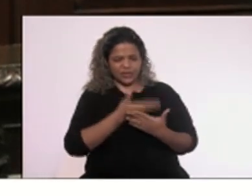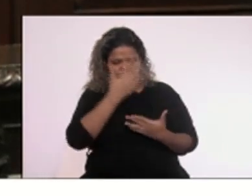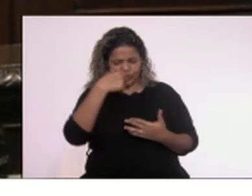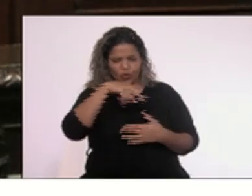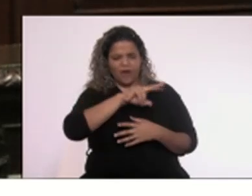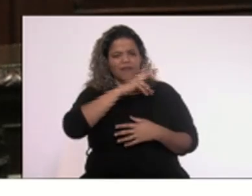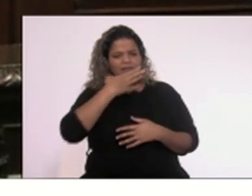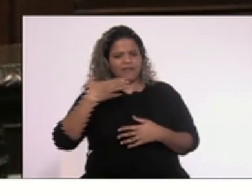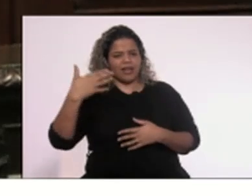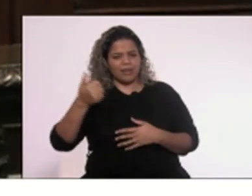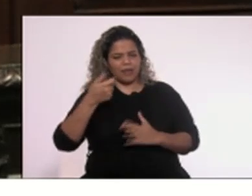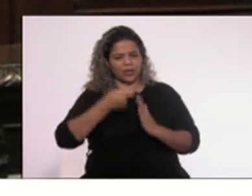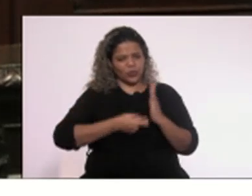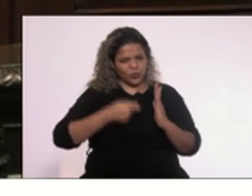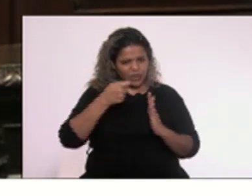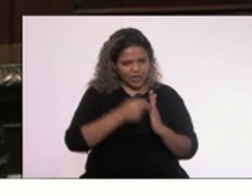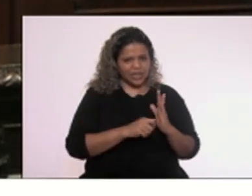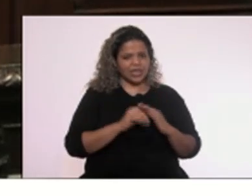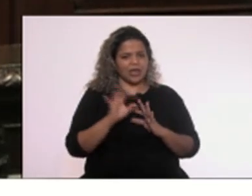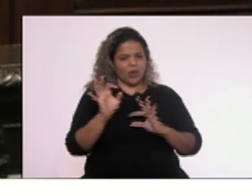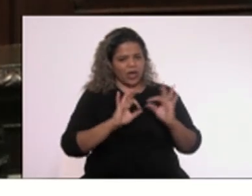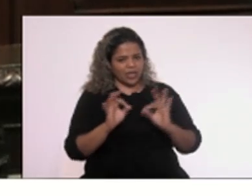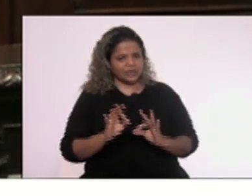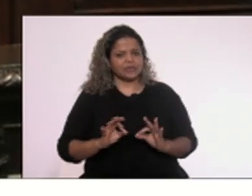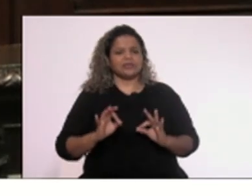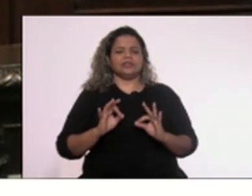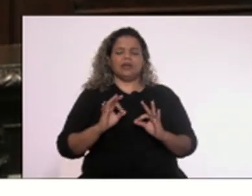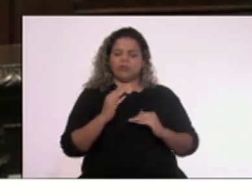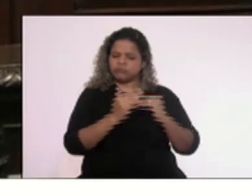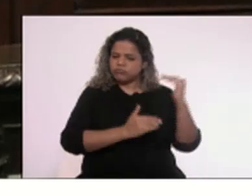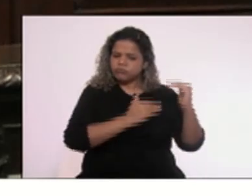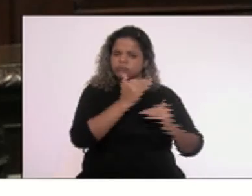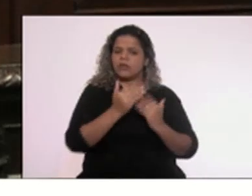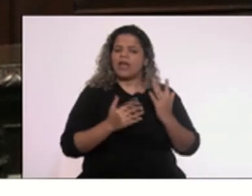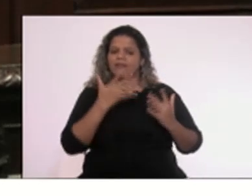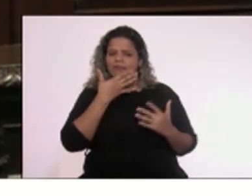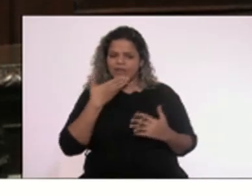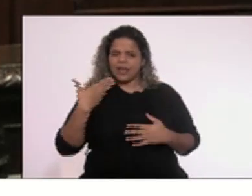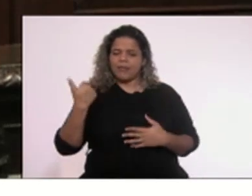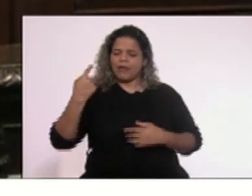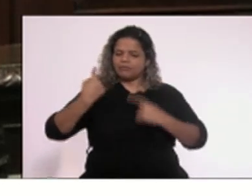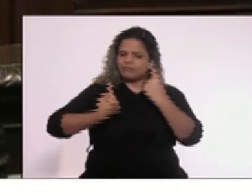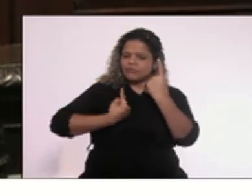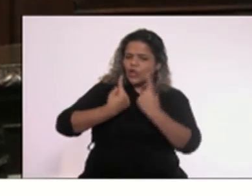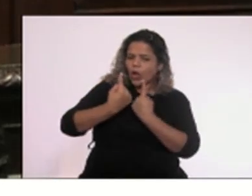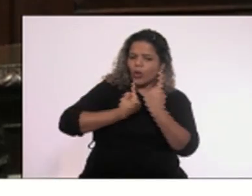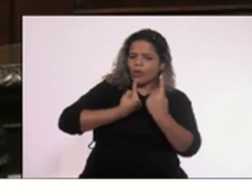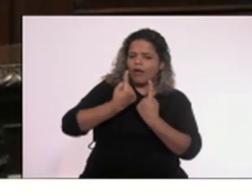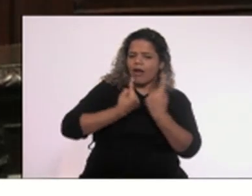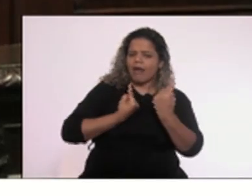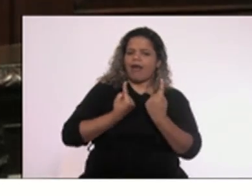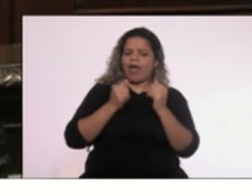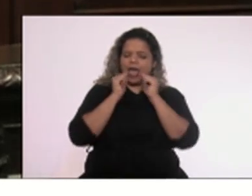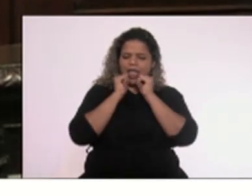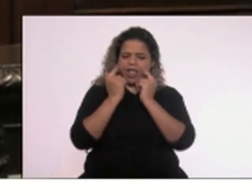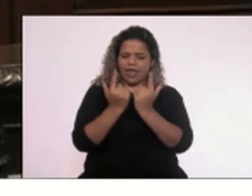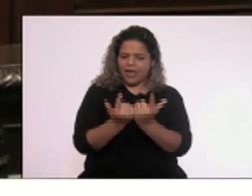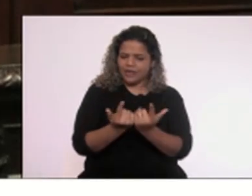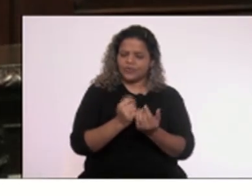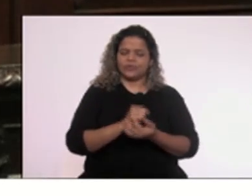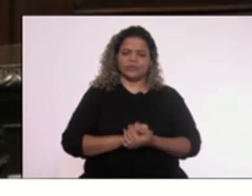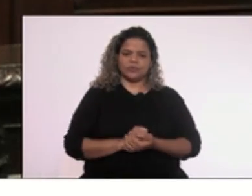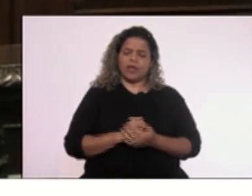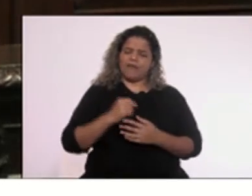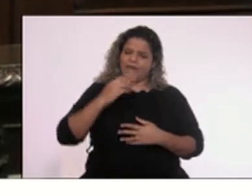que vale a pena lutar pela organização de suas carreiras, que vale a pena dialogar com a Assembleia Legislativa do Estado do Rio de